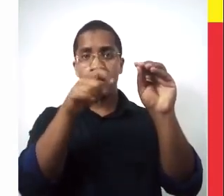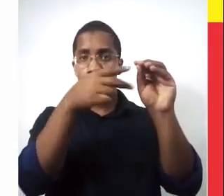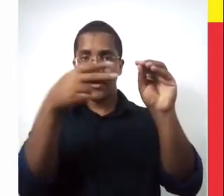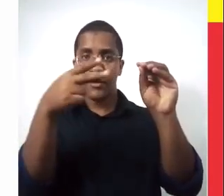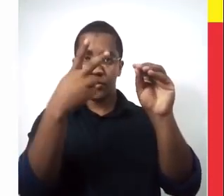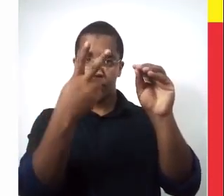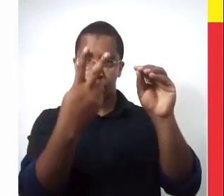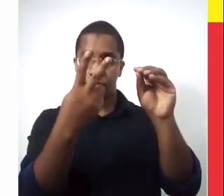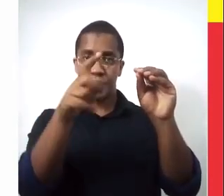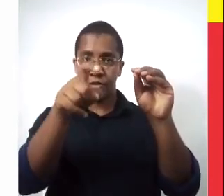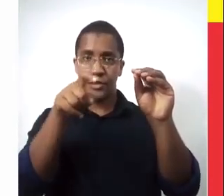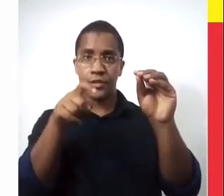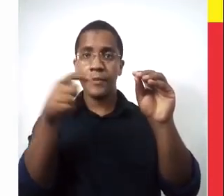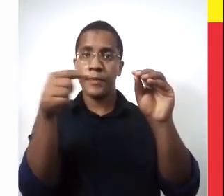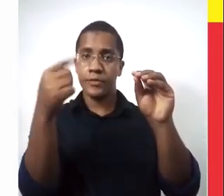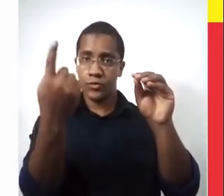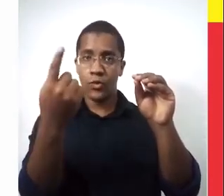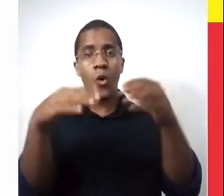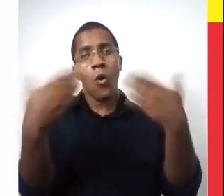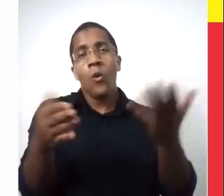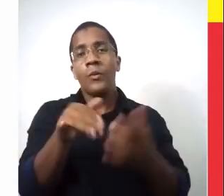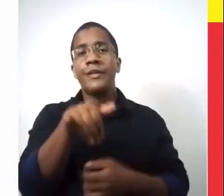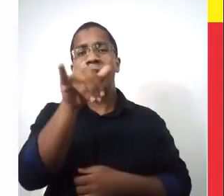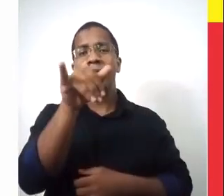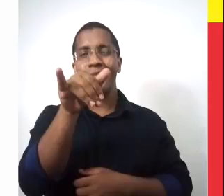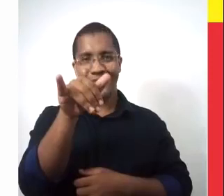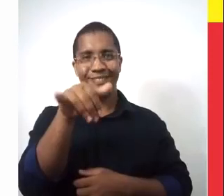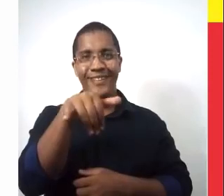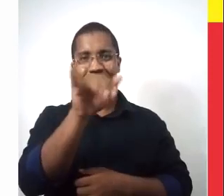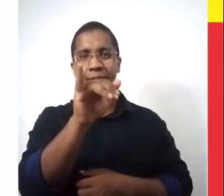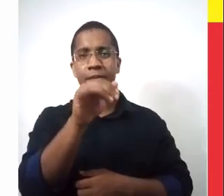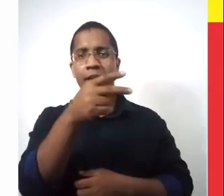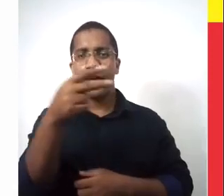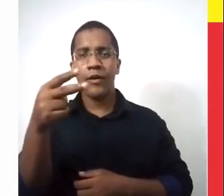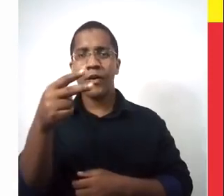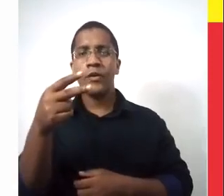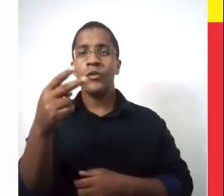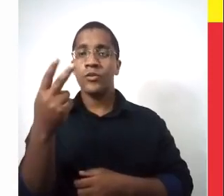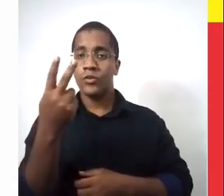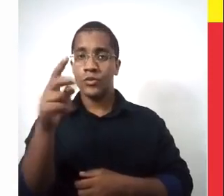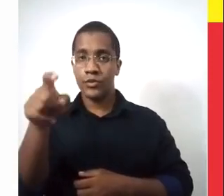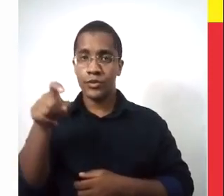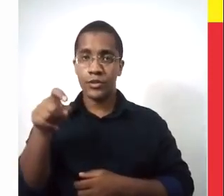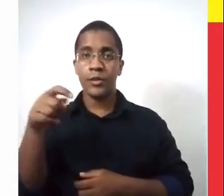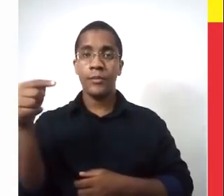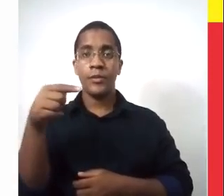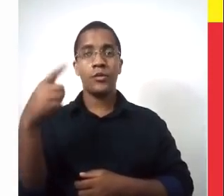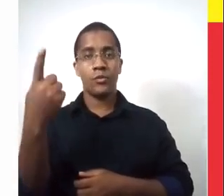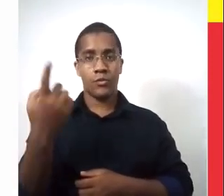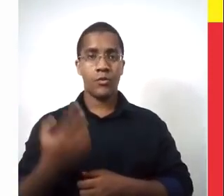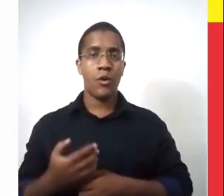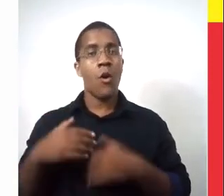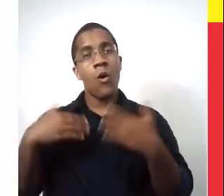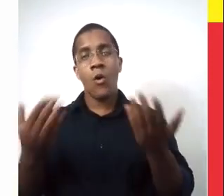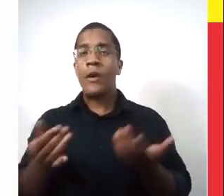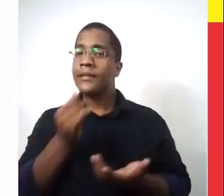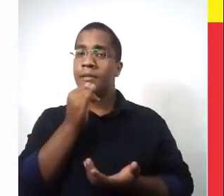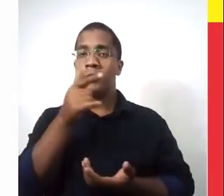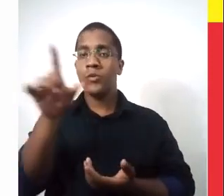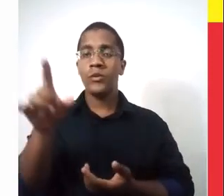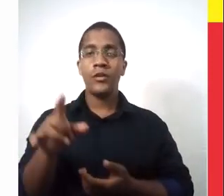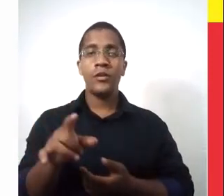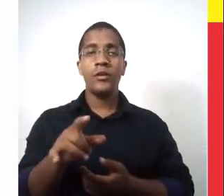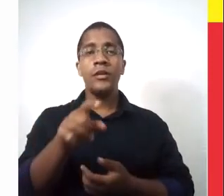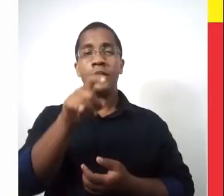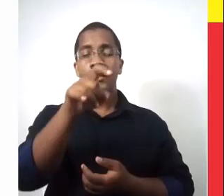a 2x menos 1, ou colocar o y. Y é igual a 2x menos 1, certo? Agora o outro exemplo, x mais